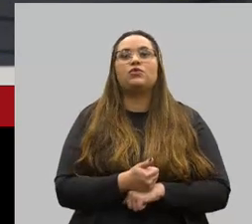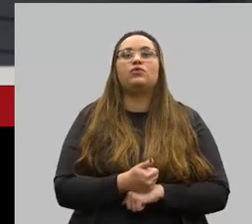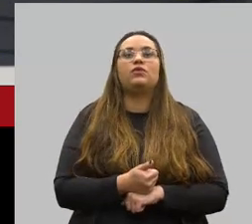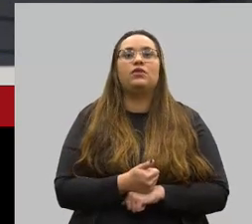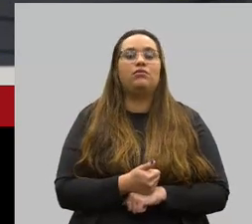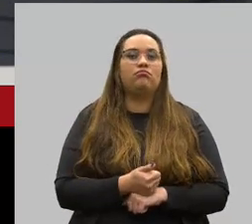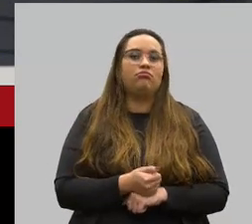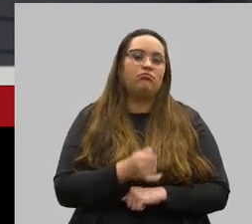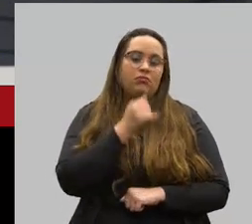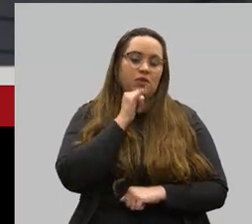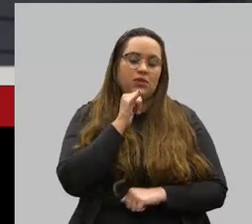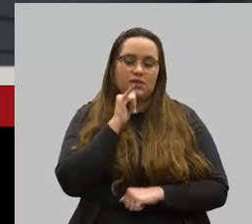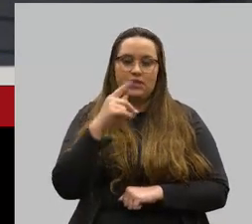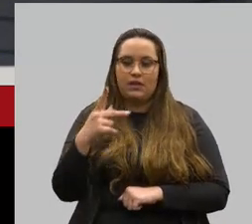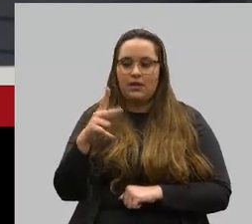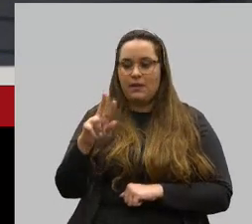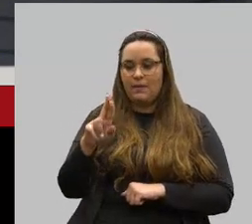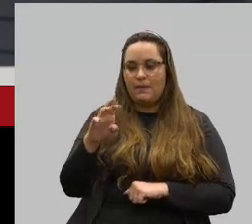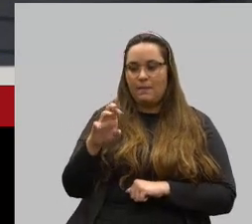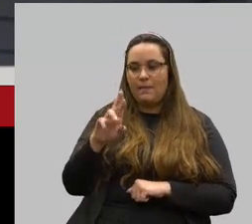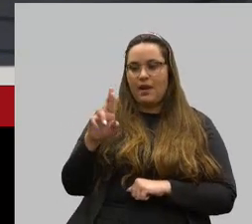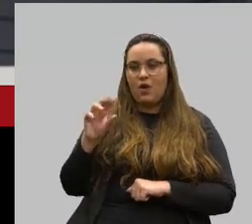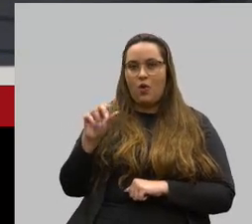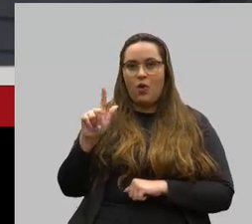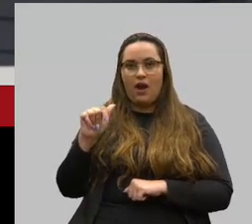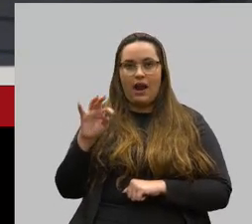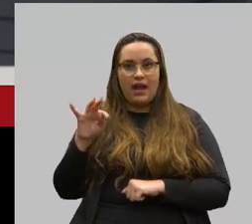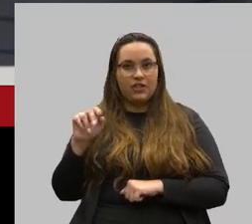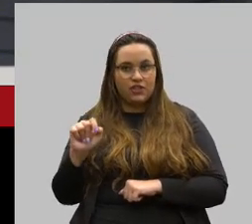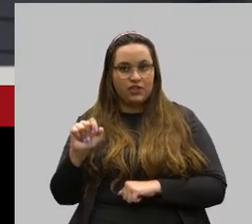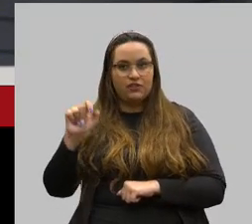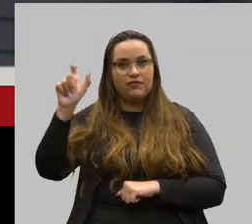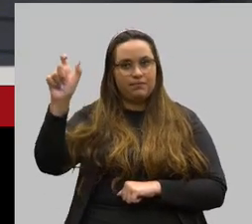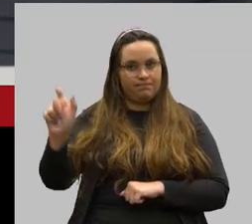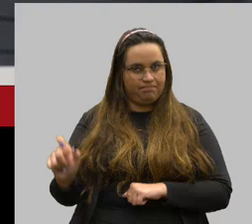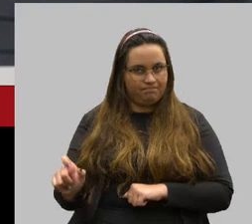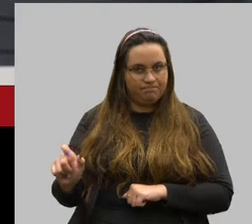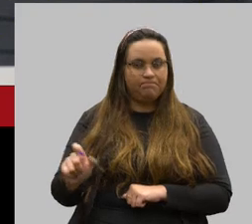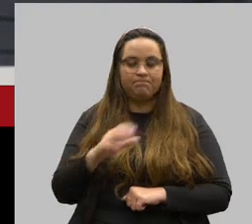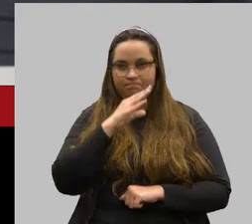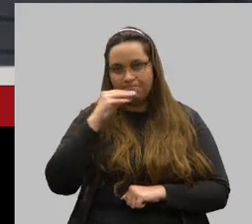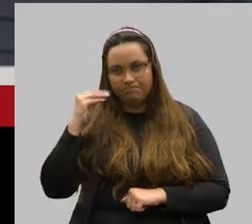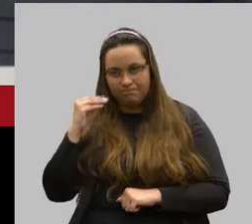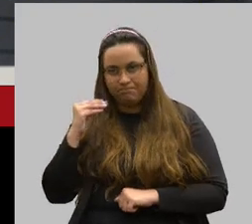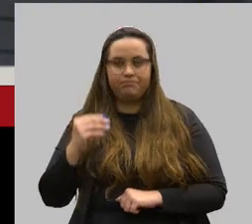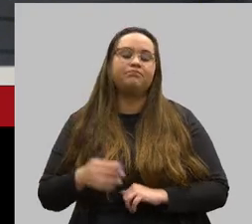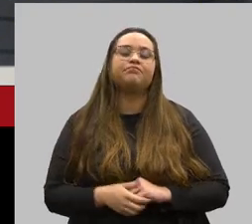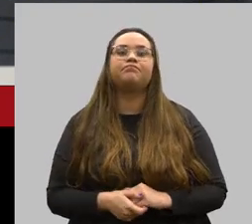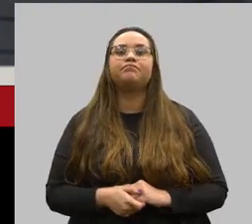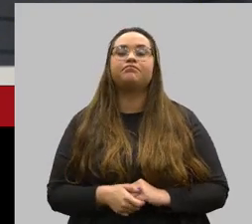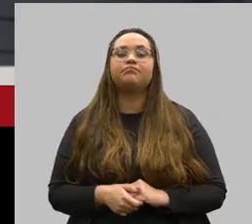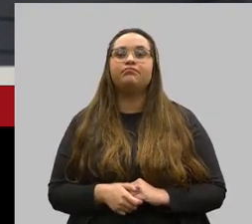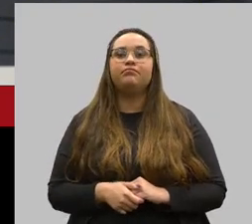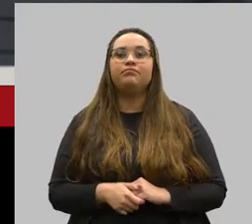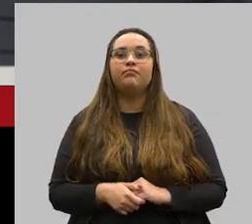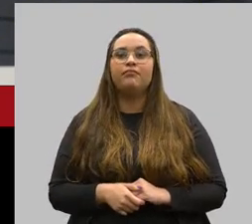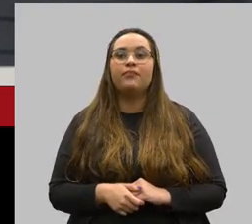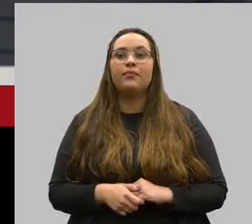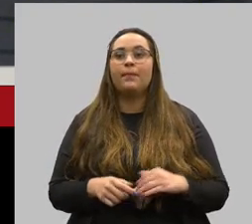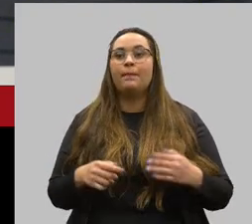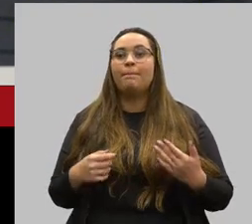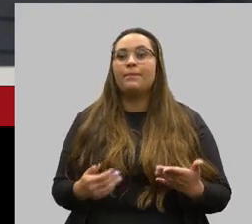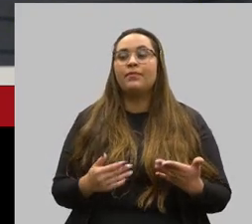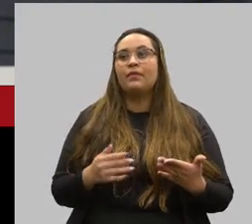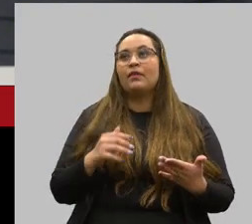prerrogativas eh para esse servidor bem eh em relação aos dados né relativos à